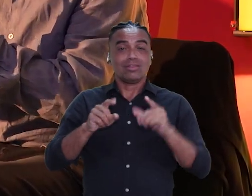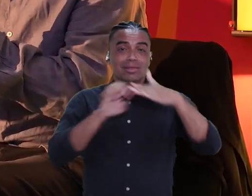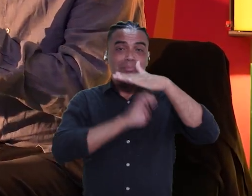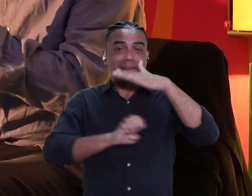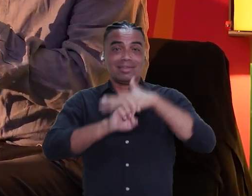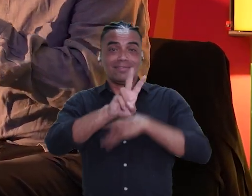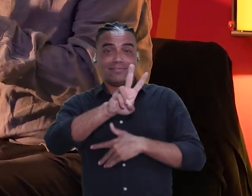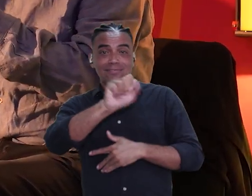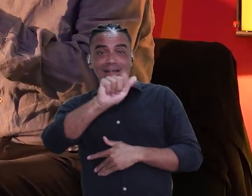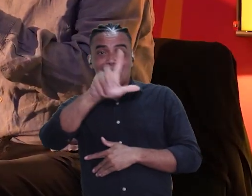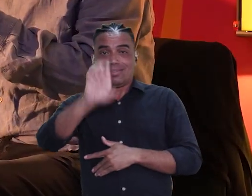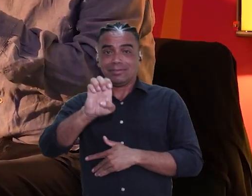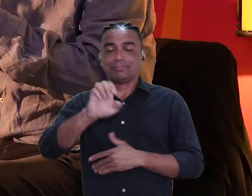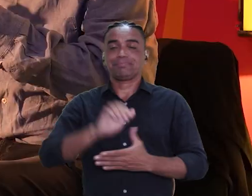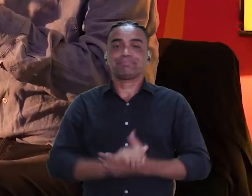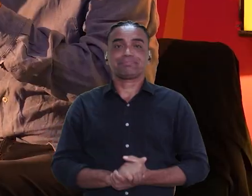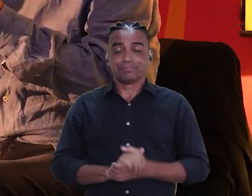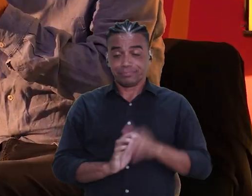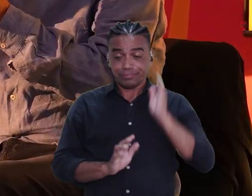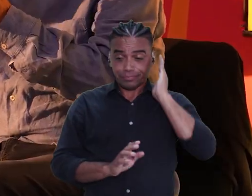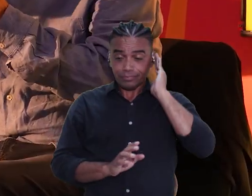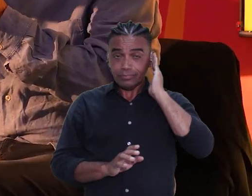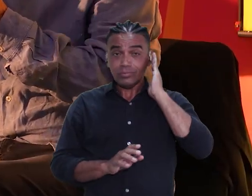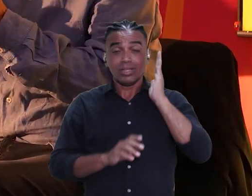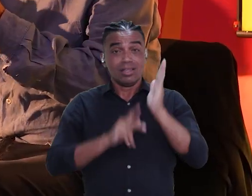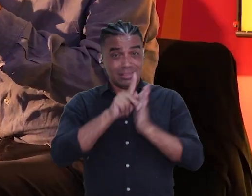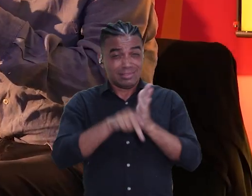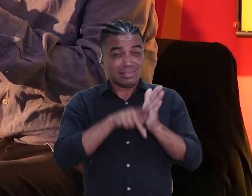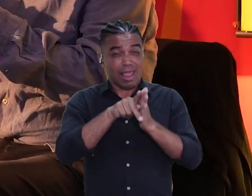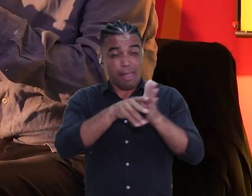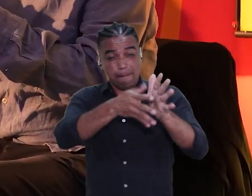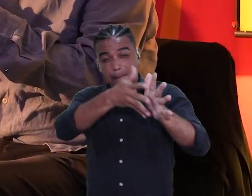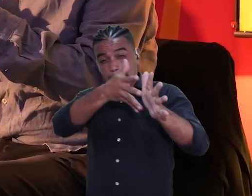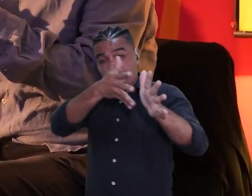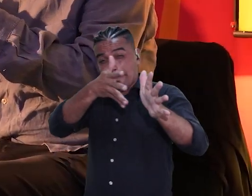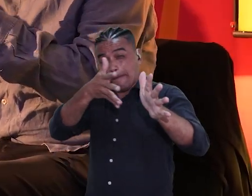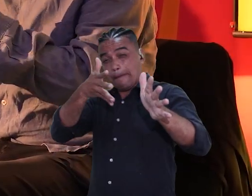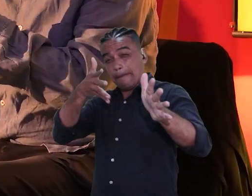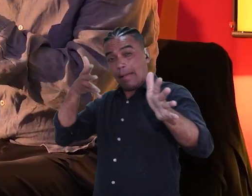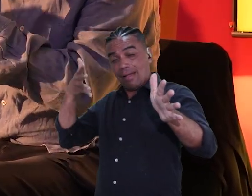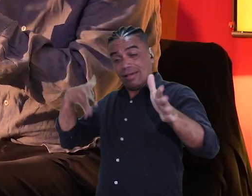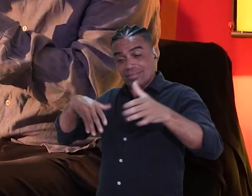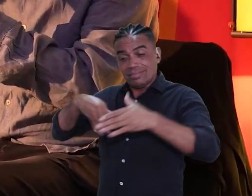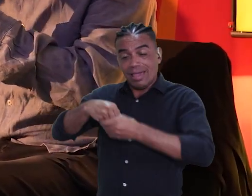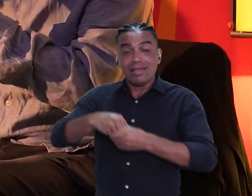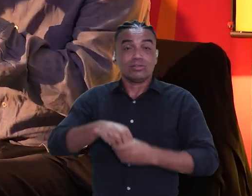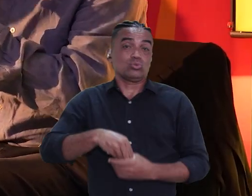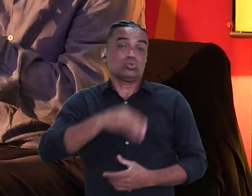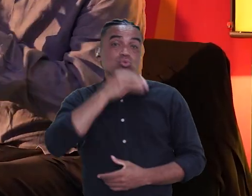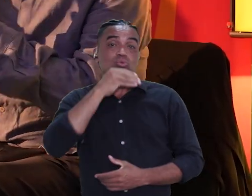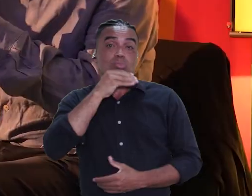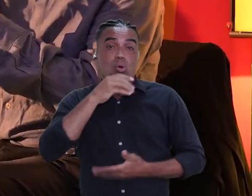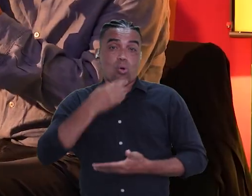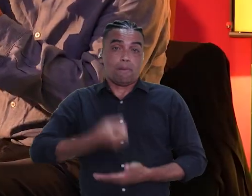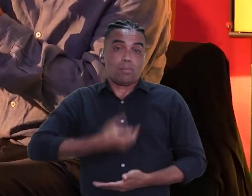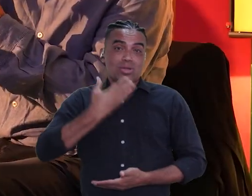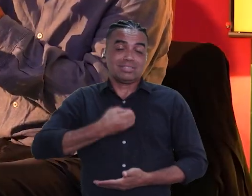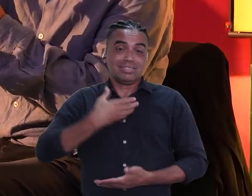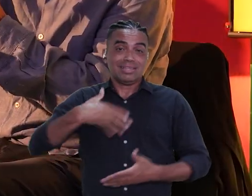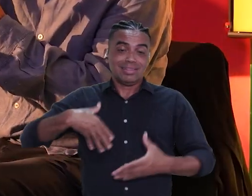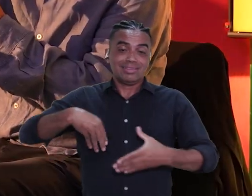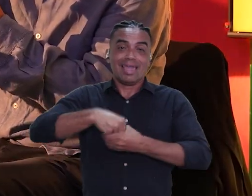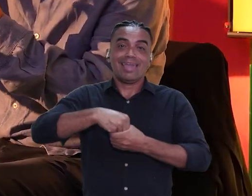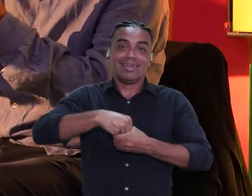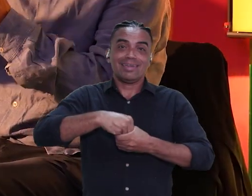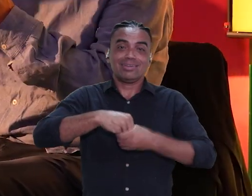Sim. E que esse trem monstro que aparece na poesia do Drummond passa junto da terra